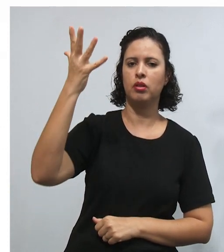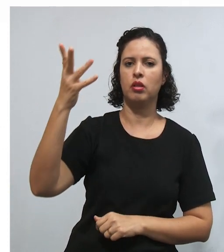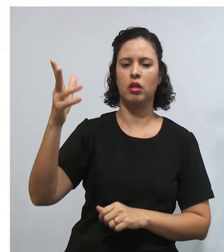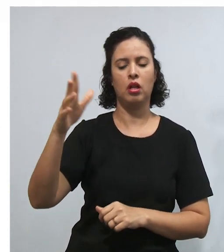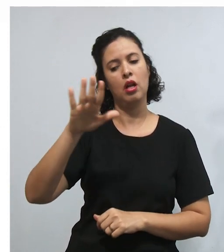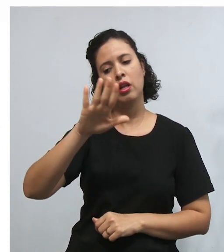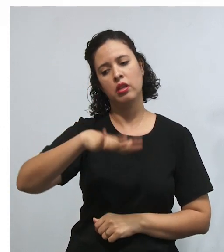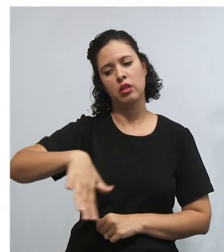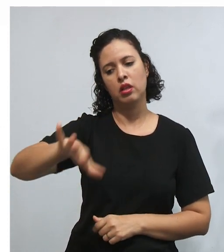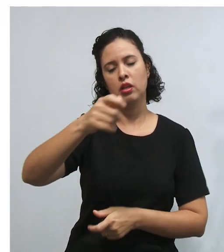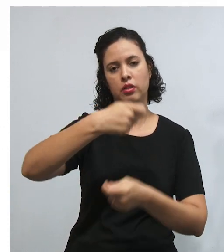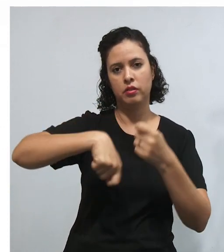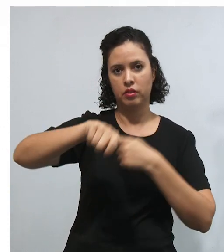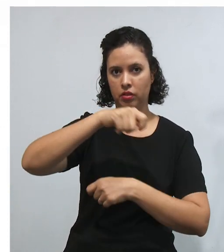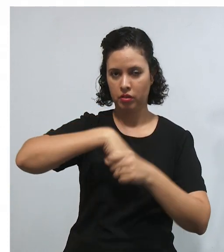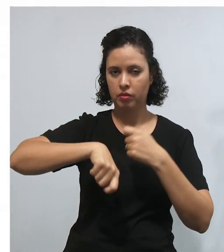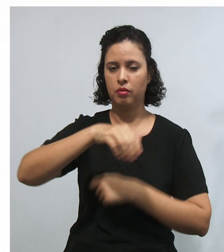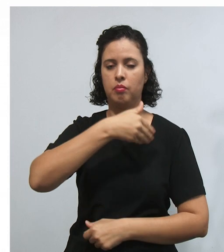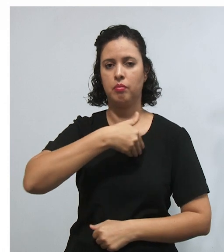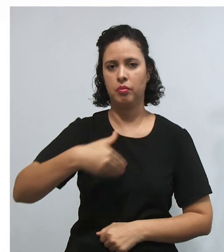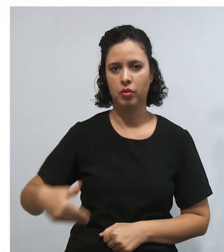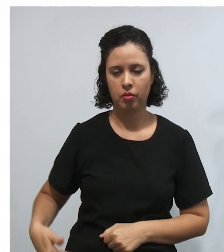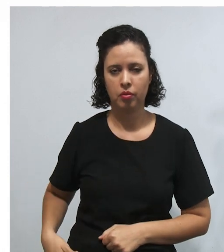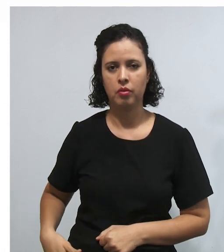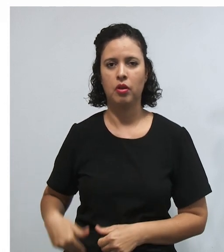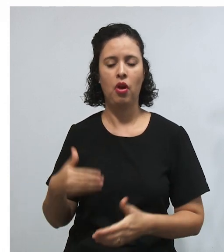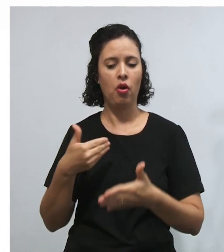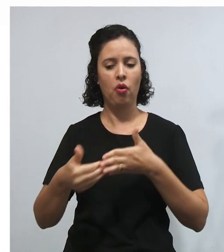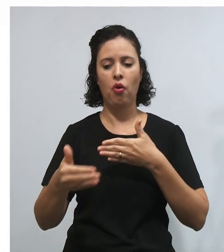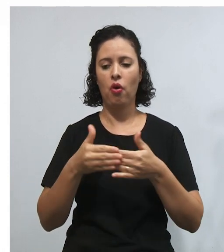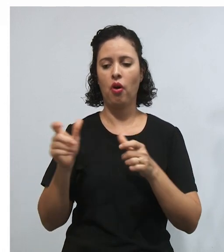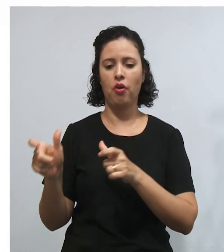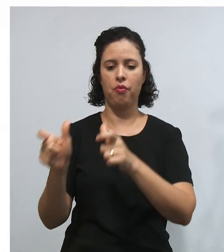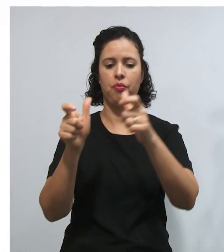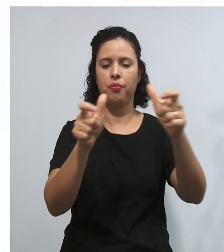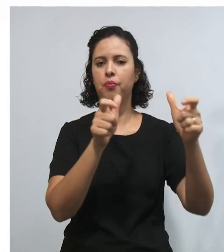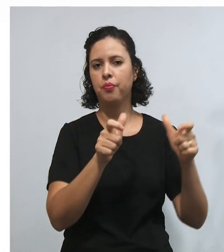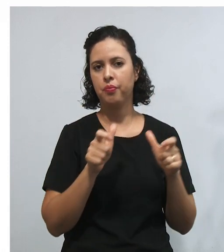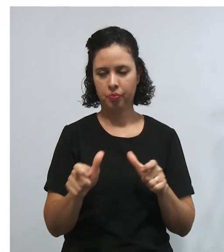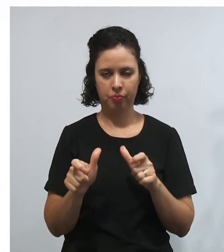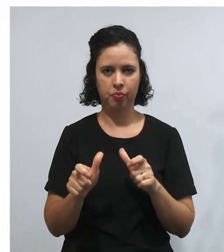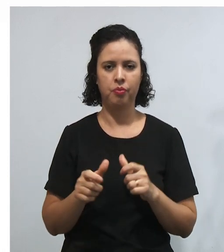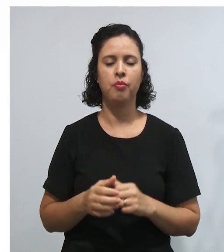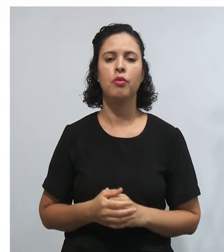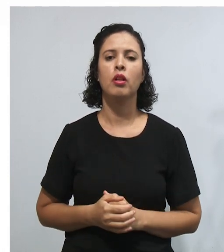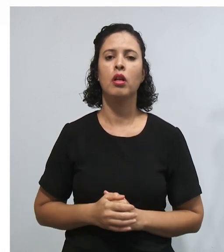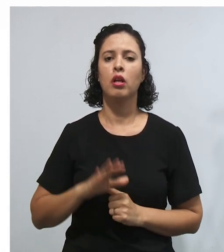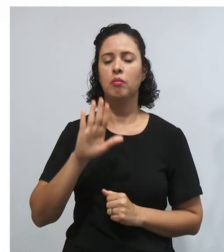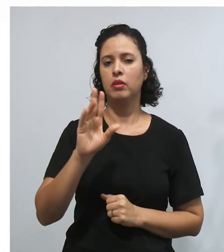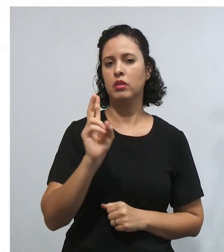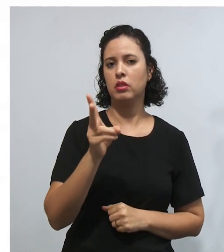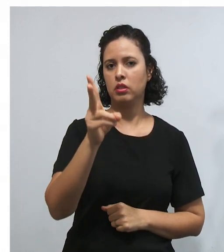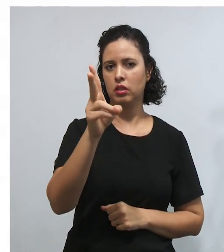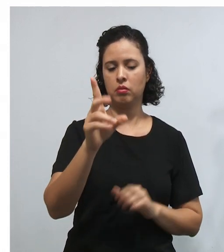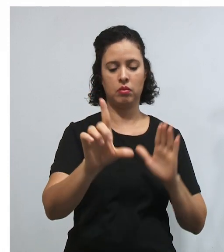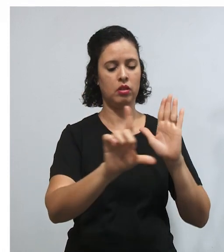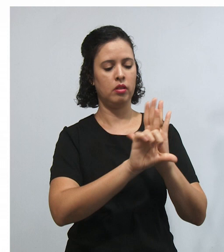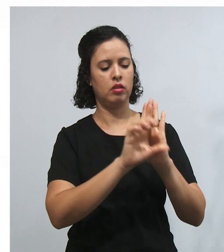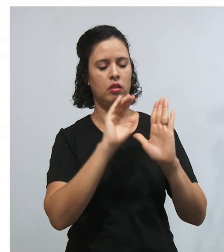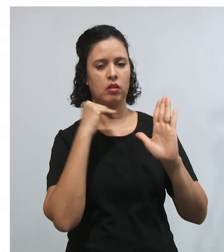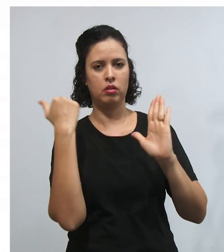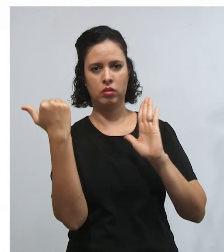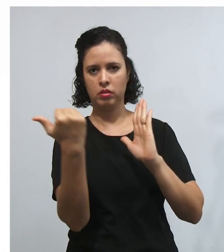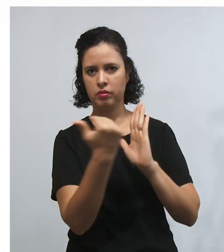sejam gerais, individuais, unilaterais, bilaterais, vinculados ou discricionários, tá? mas sempre sob o aspecto